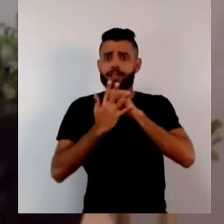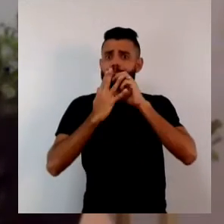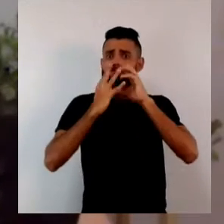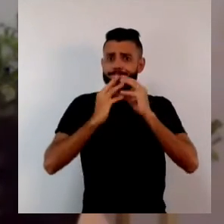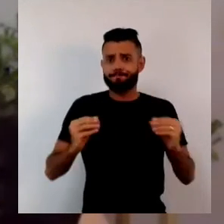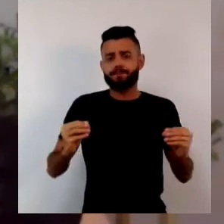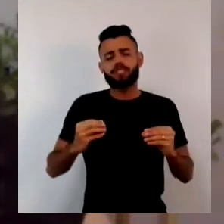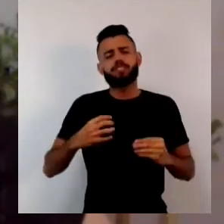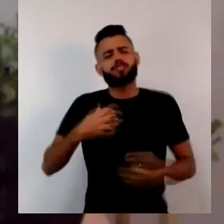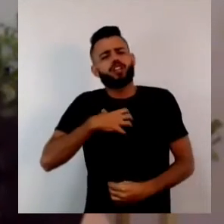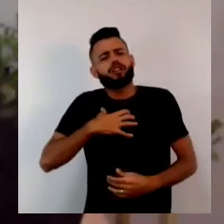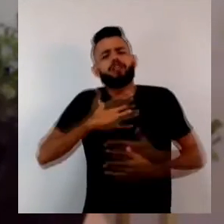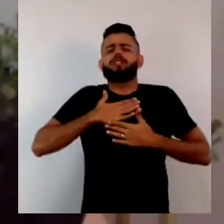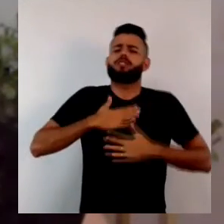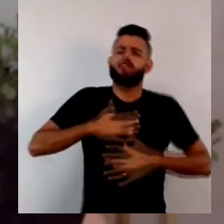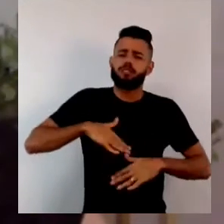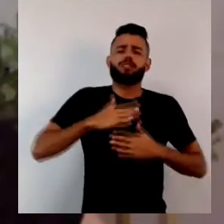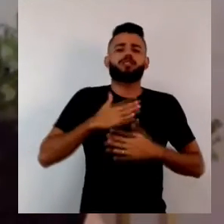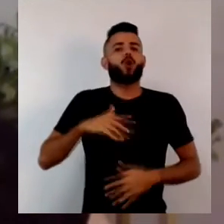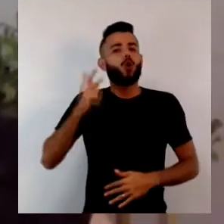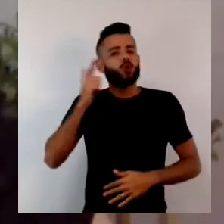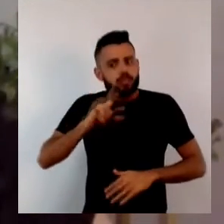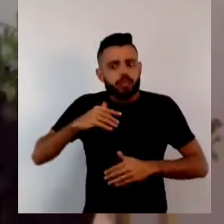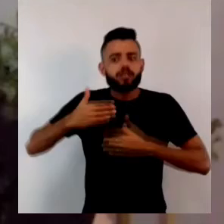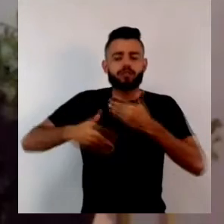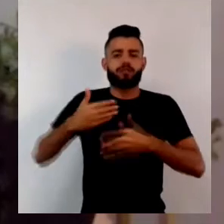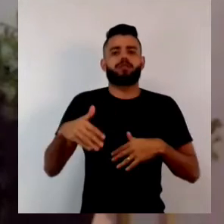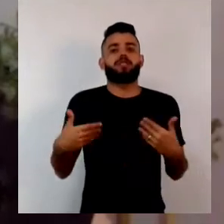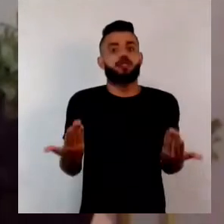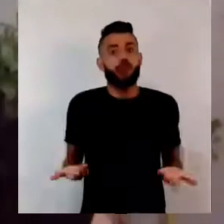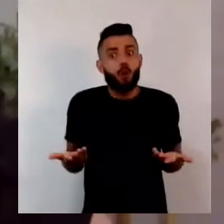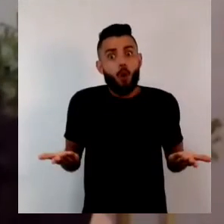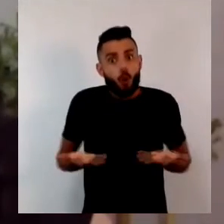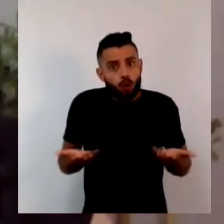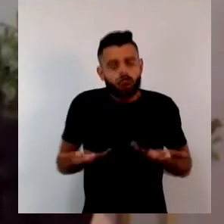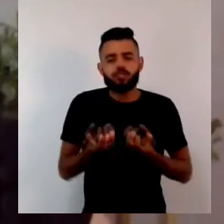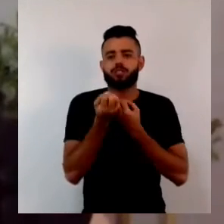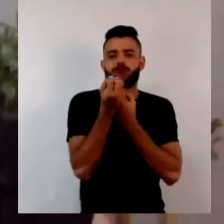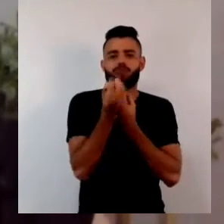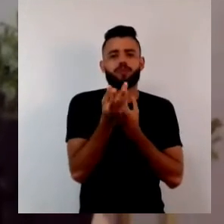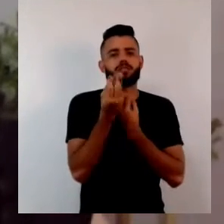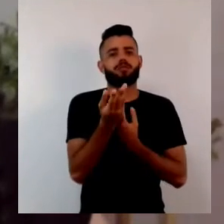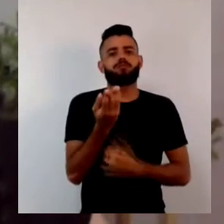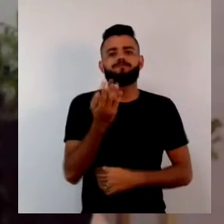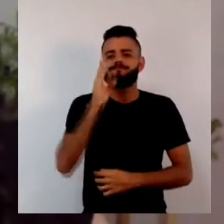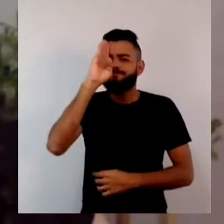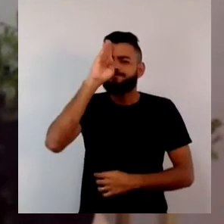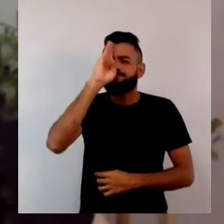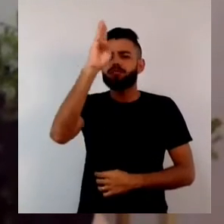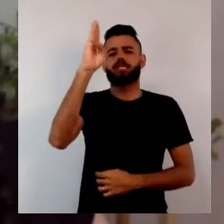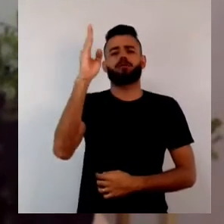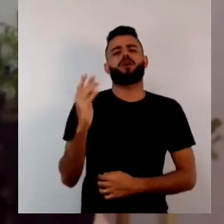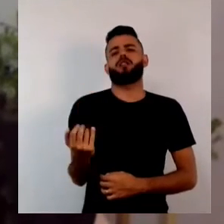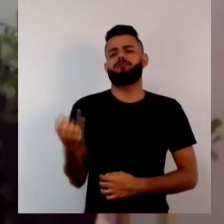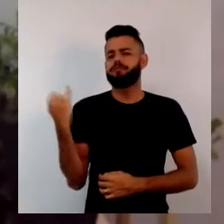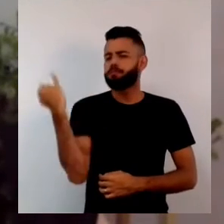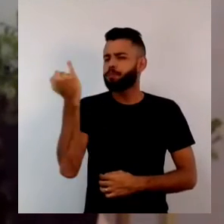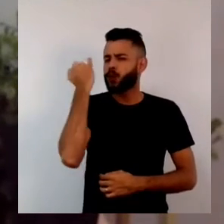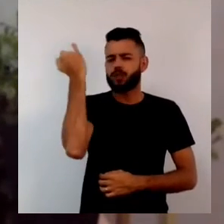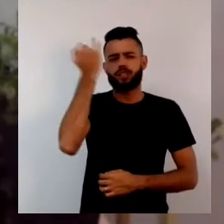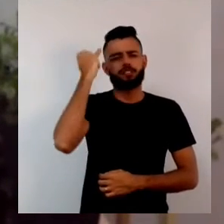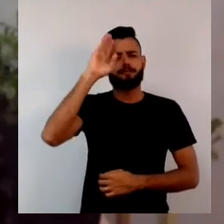Então, informação hoje, eu acho que é realmente o X da questão, né? É o ouro mesmo de todos os